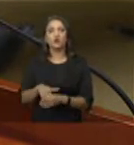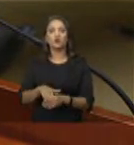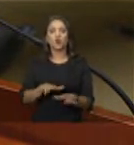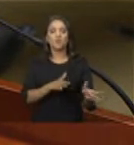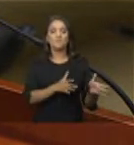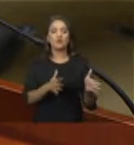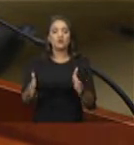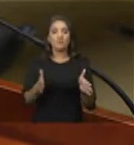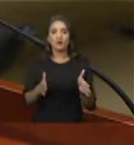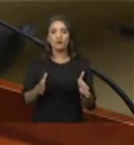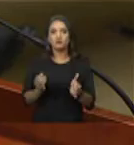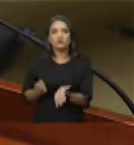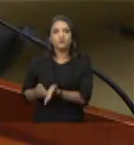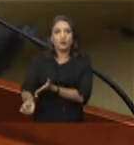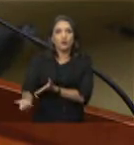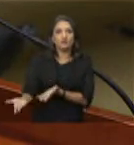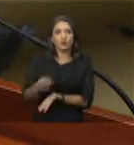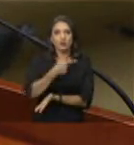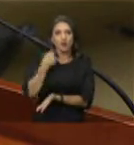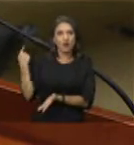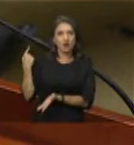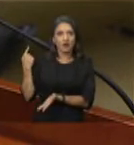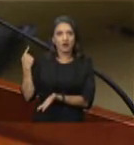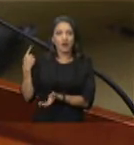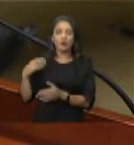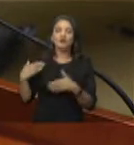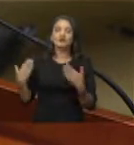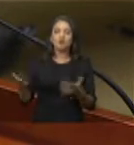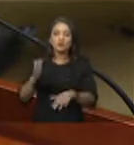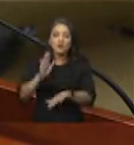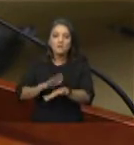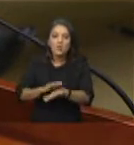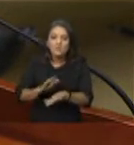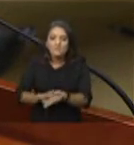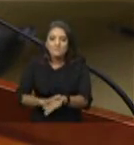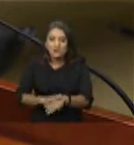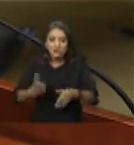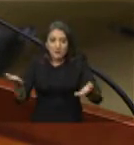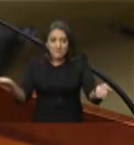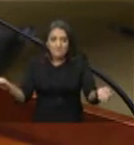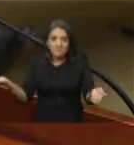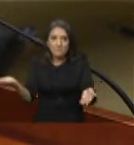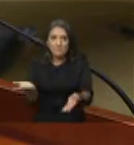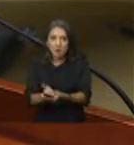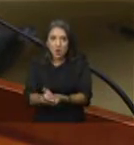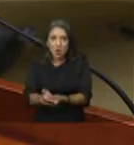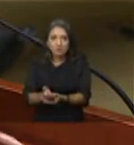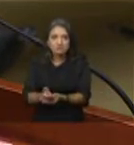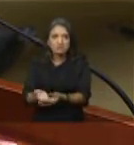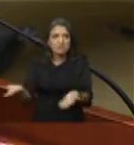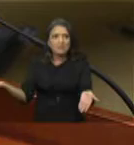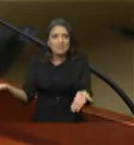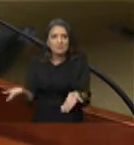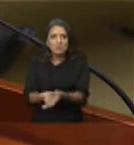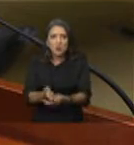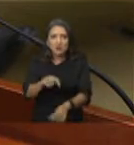decadencial no momento do ajuizamento dessa ação rescisória